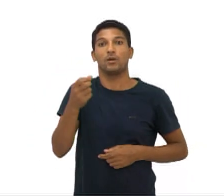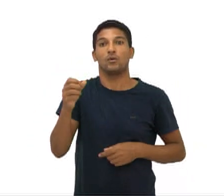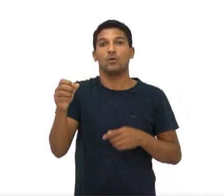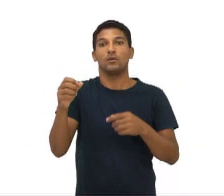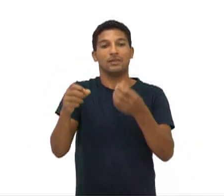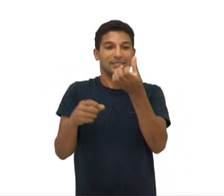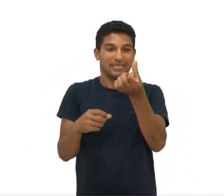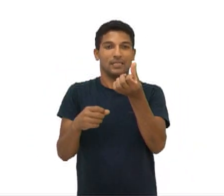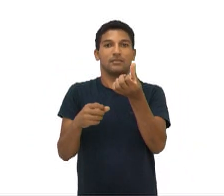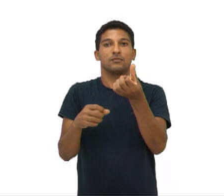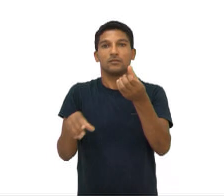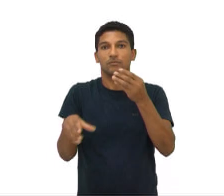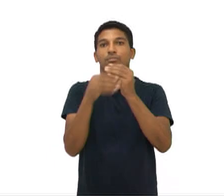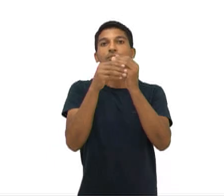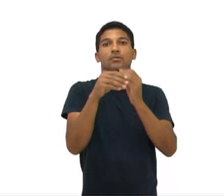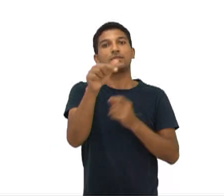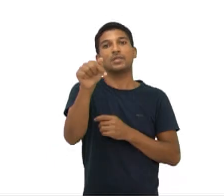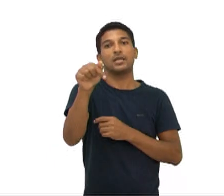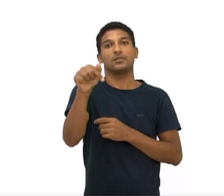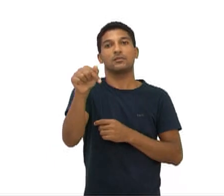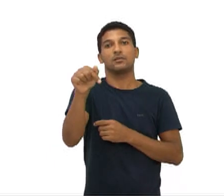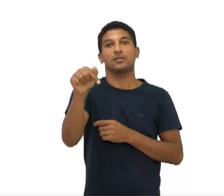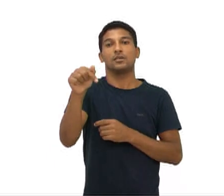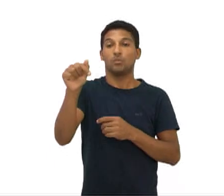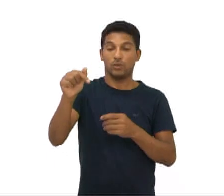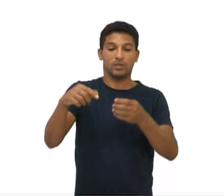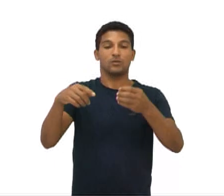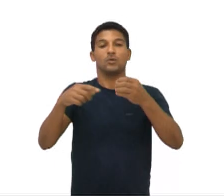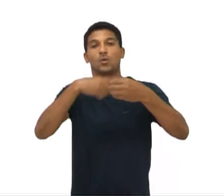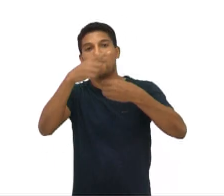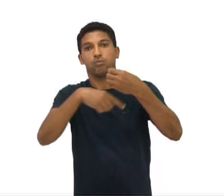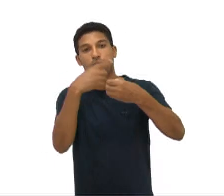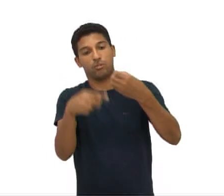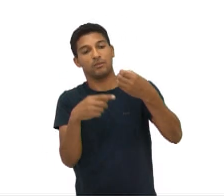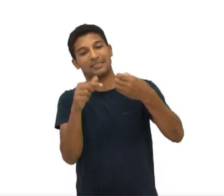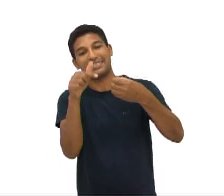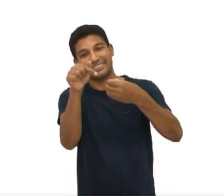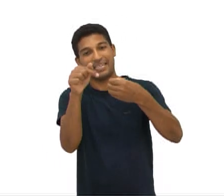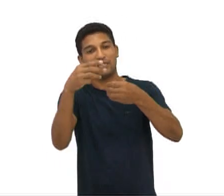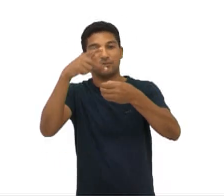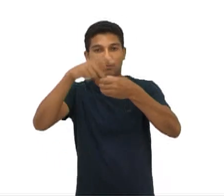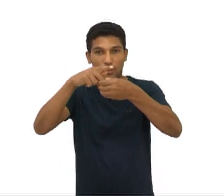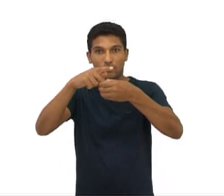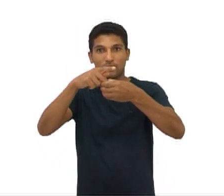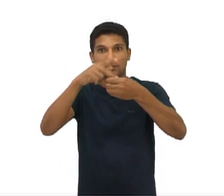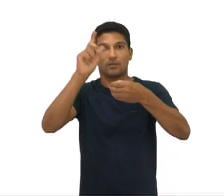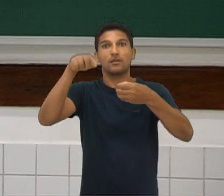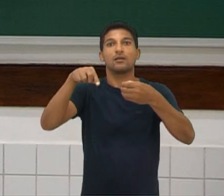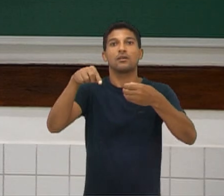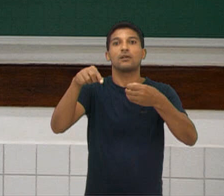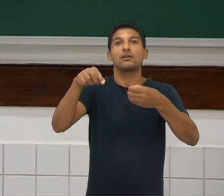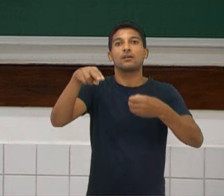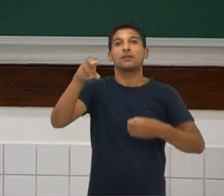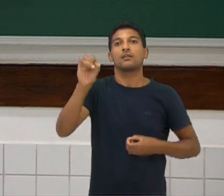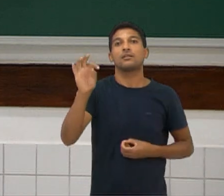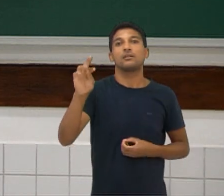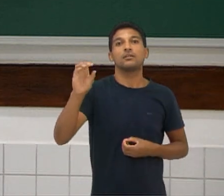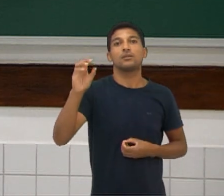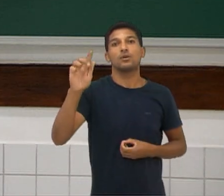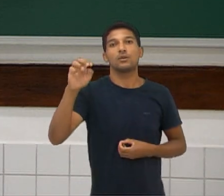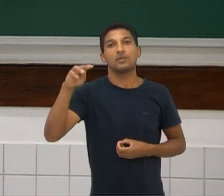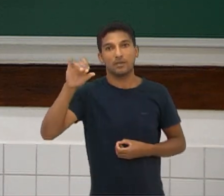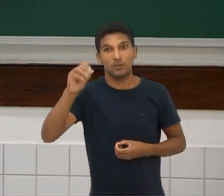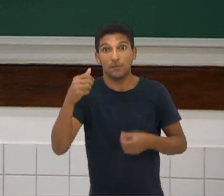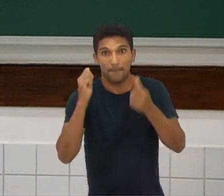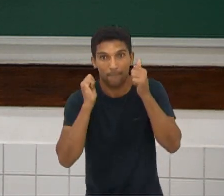6 passa para 7, e o elemento químico com o número atômico 7, que possui 7 prótons, é o nitrogênio. Tá